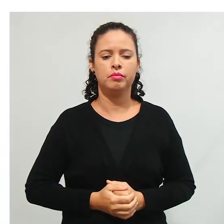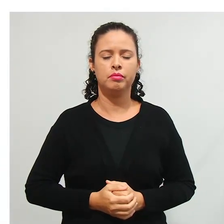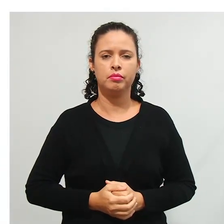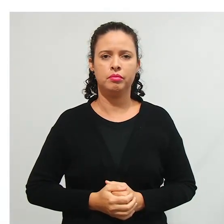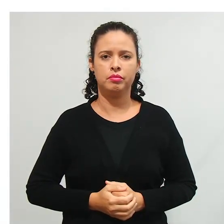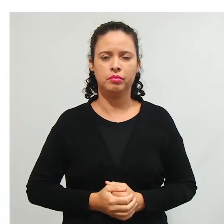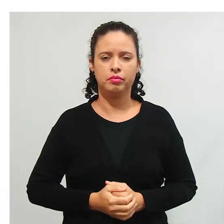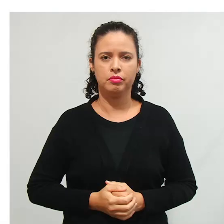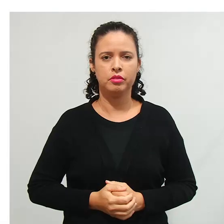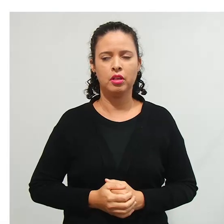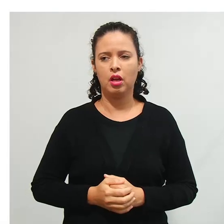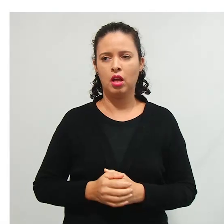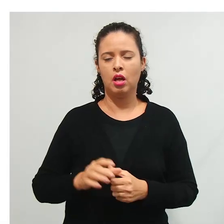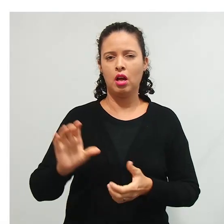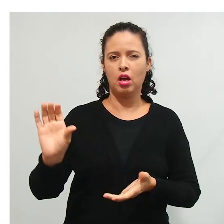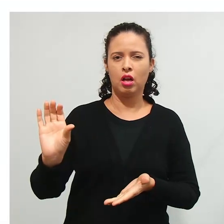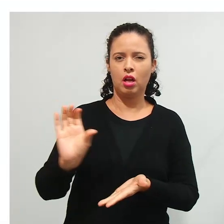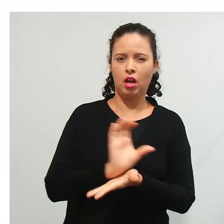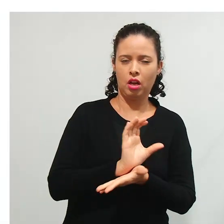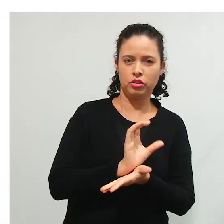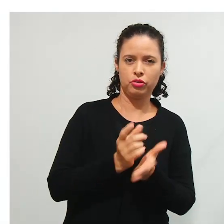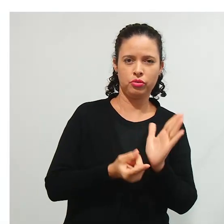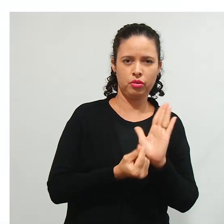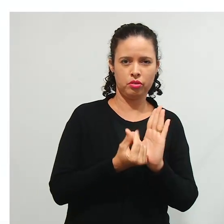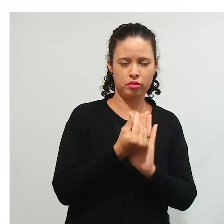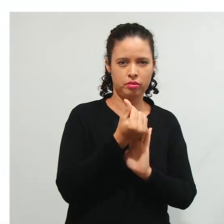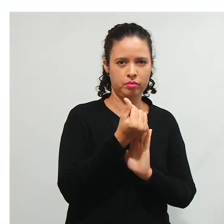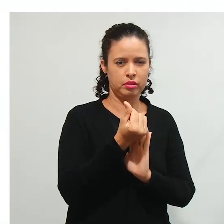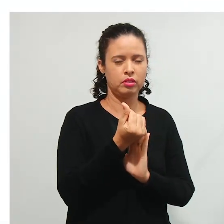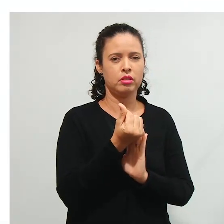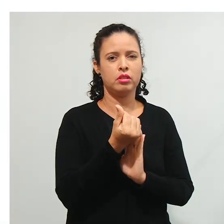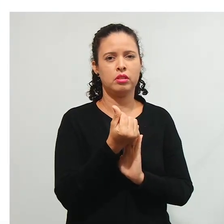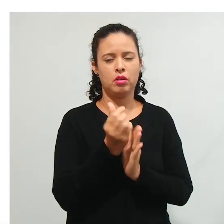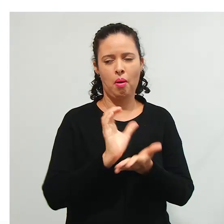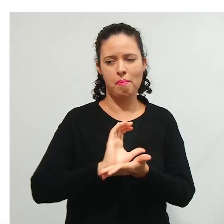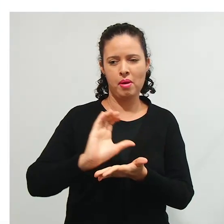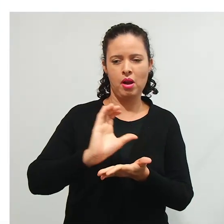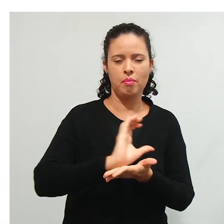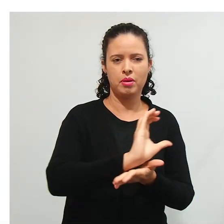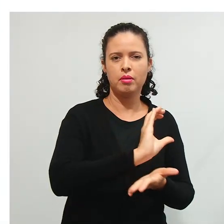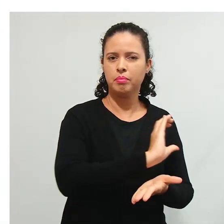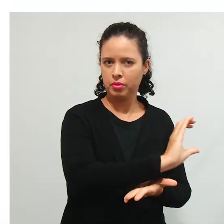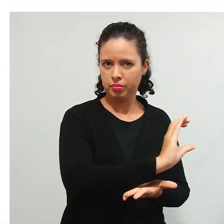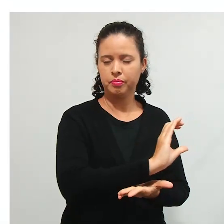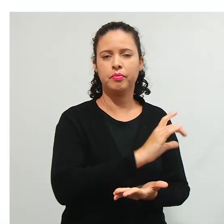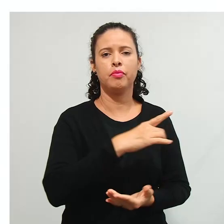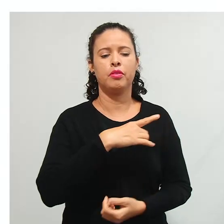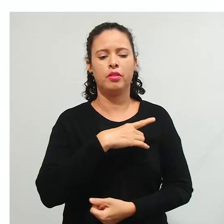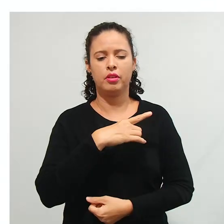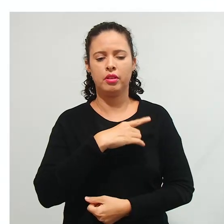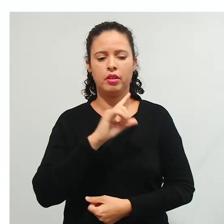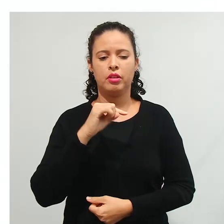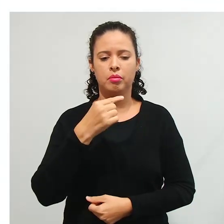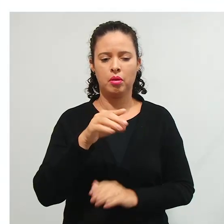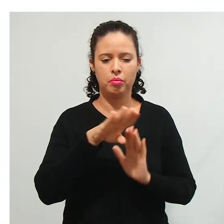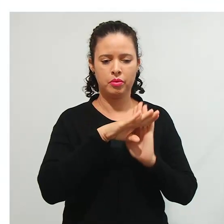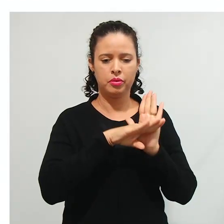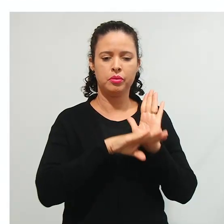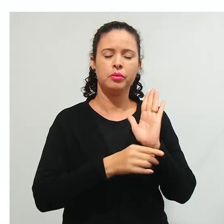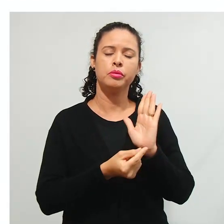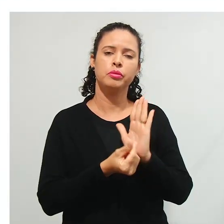Descentralização de créditos orçamentários. Então, nós vamos falar daqui a pouquinho dessa etapa. Nós temos a